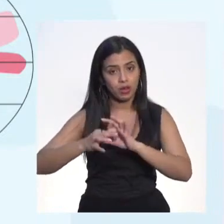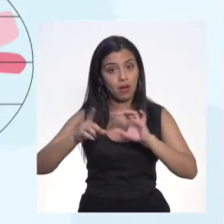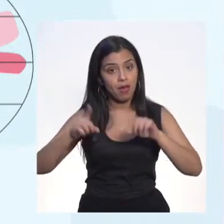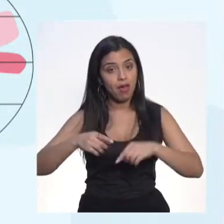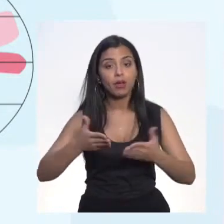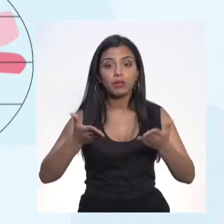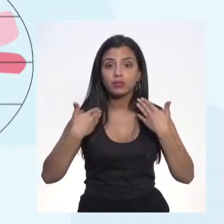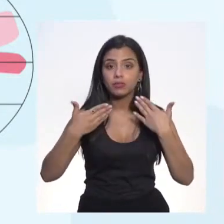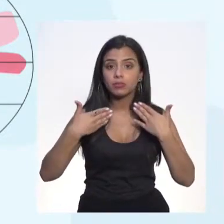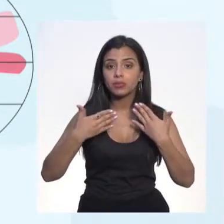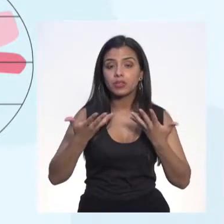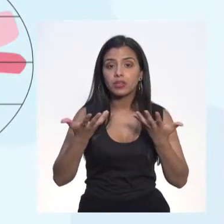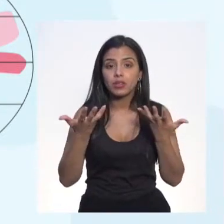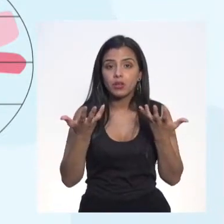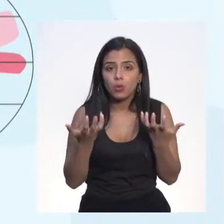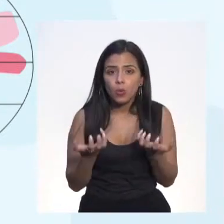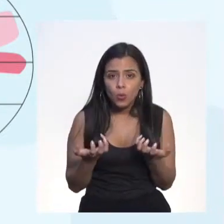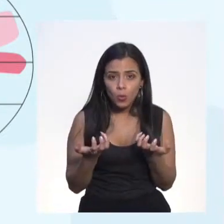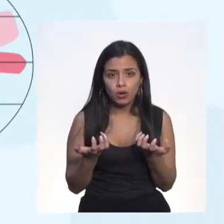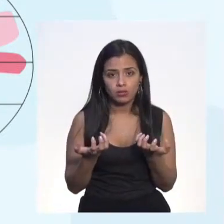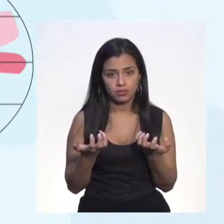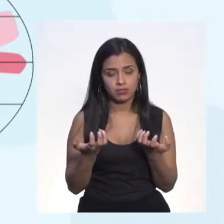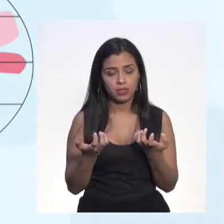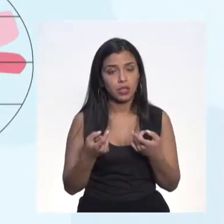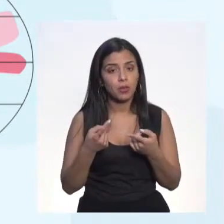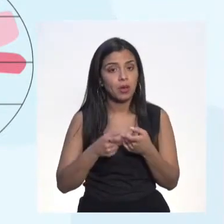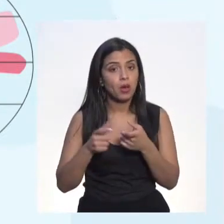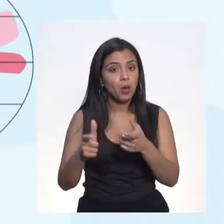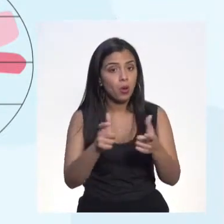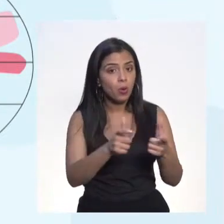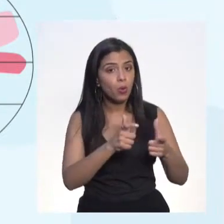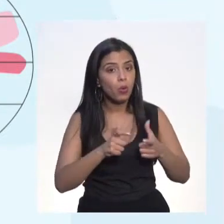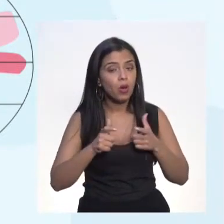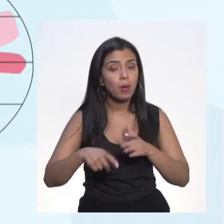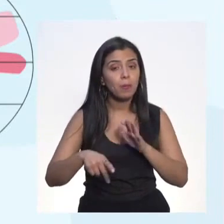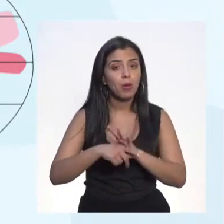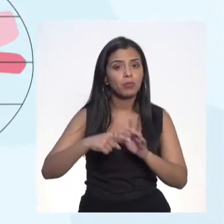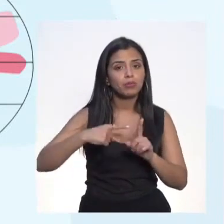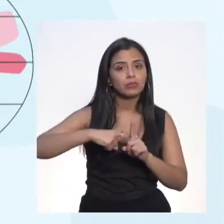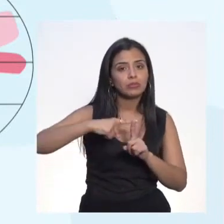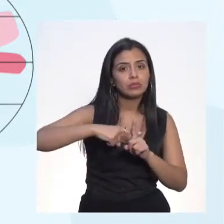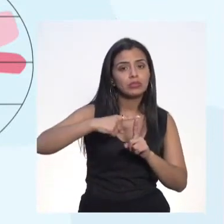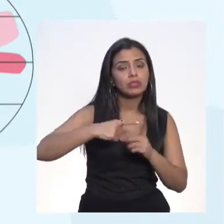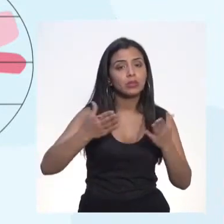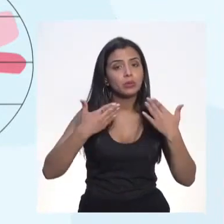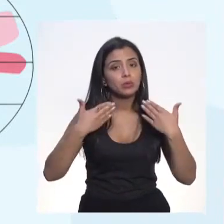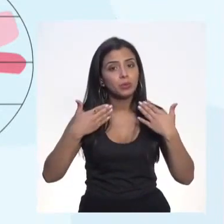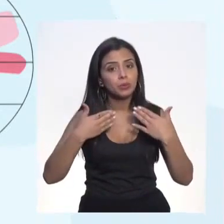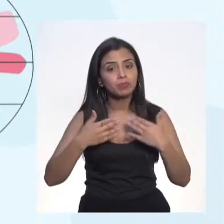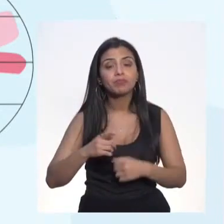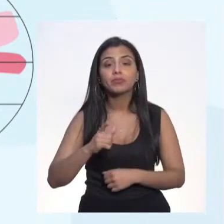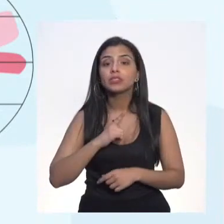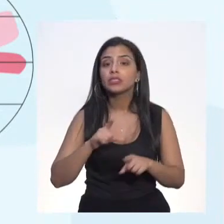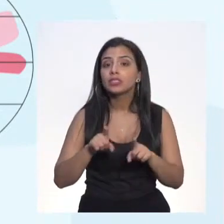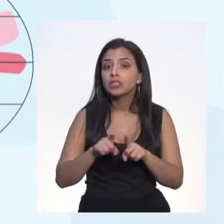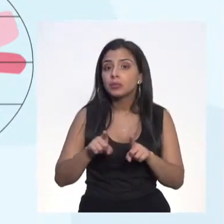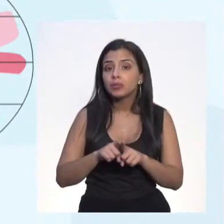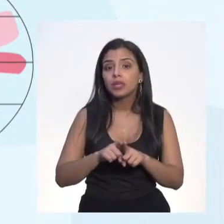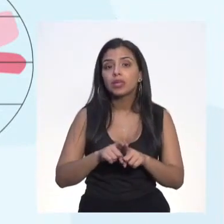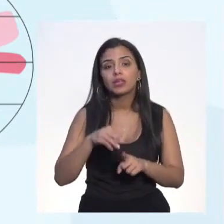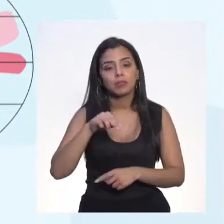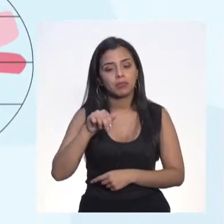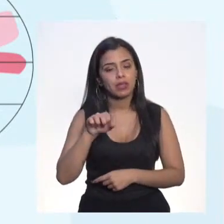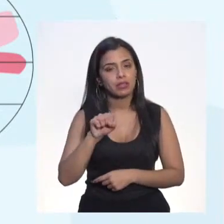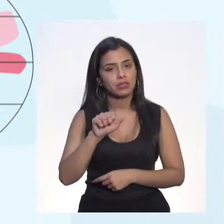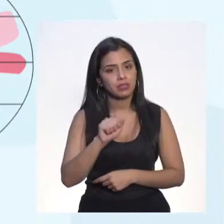são quentes, em regiões, né, que a gente falou lá das zonas térmicas. Agora nós temos as massas úmidas, né, marítima